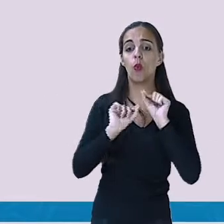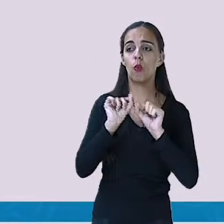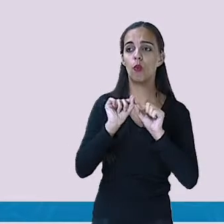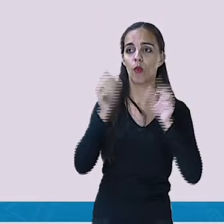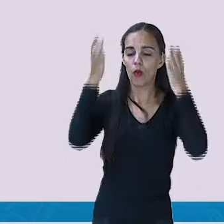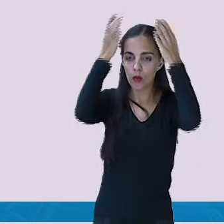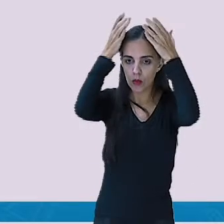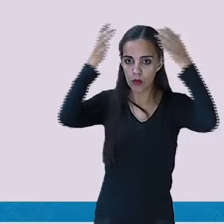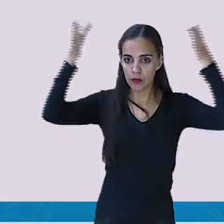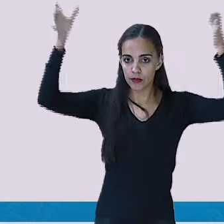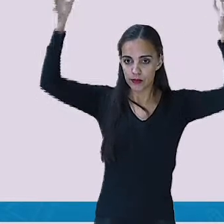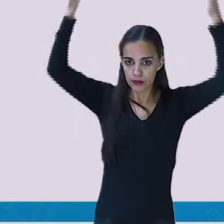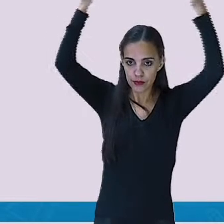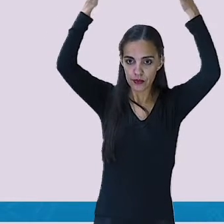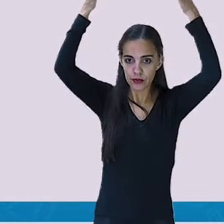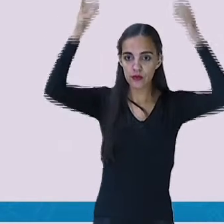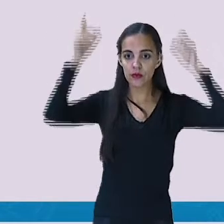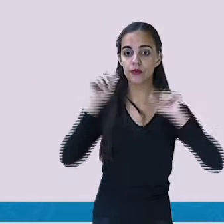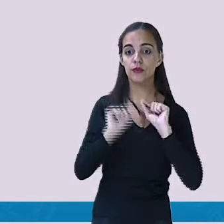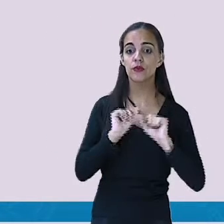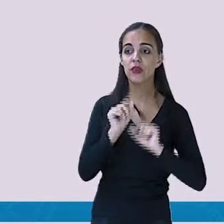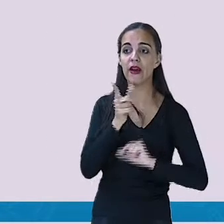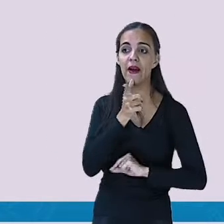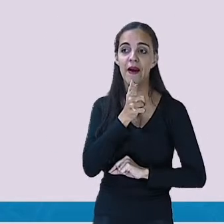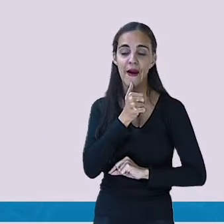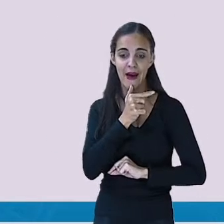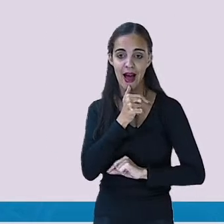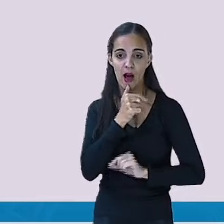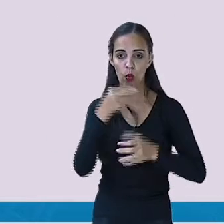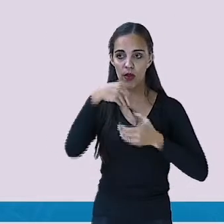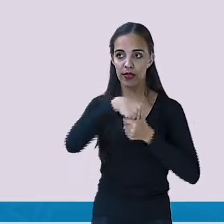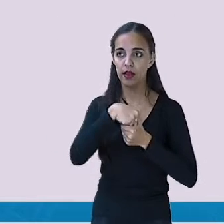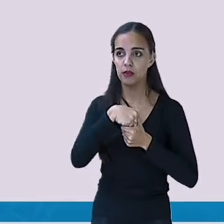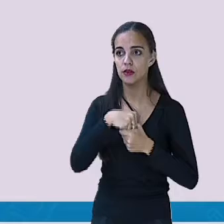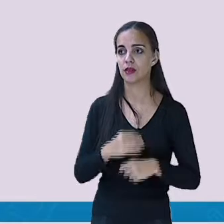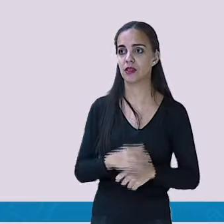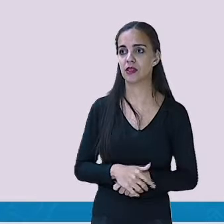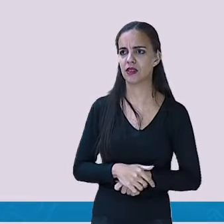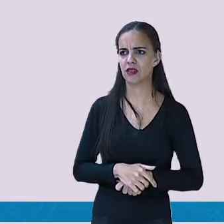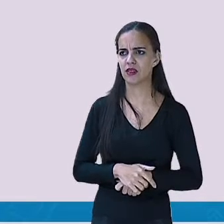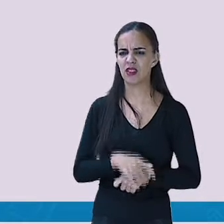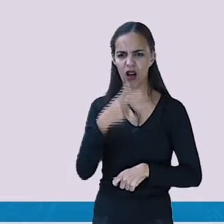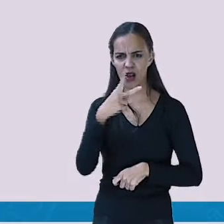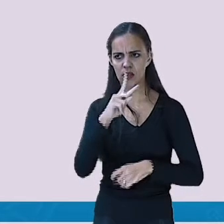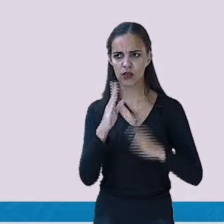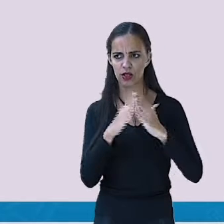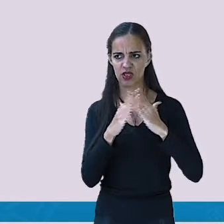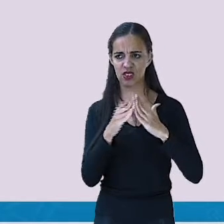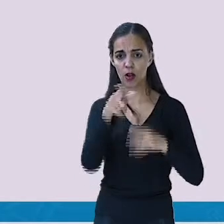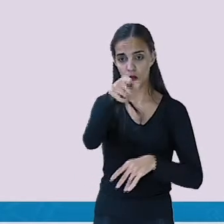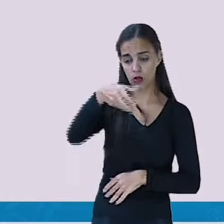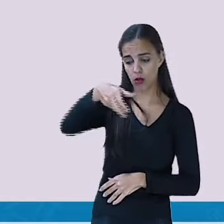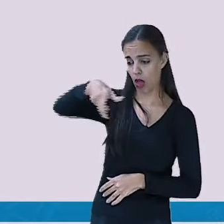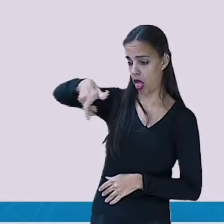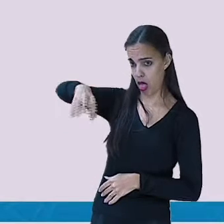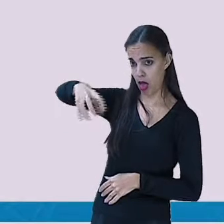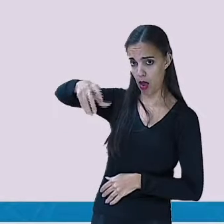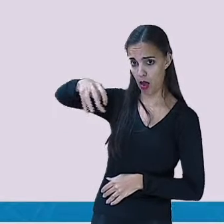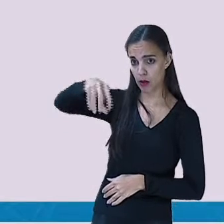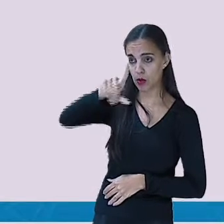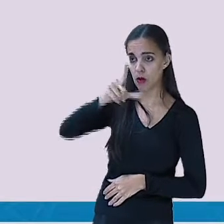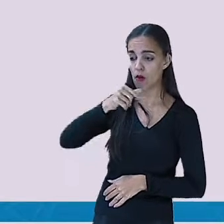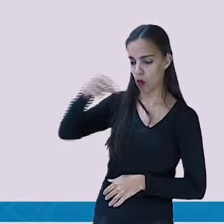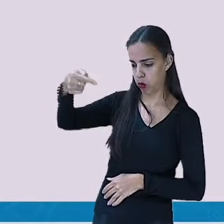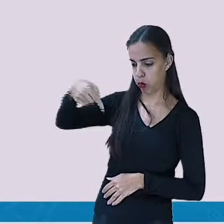cabeça uma vasilha com um pouco d'água. Você, aí na sua casa, abre a torneira e